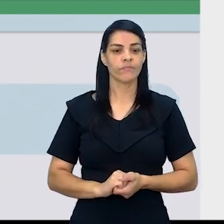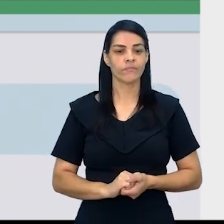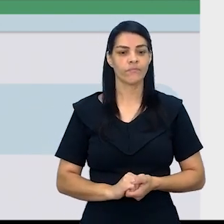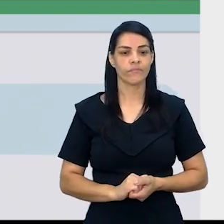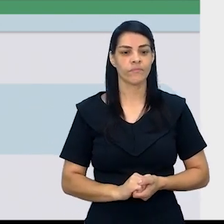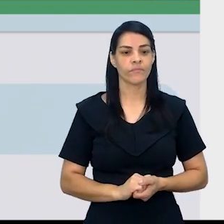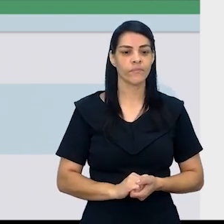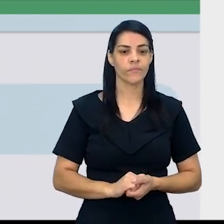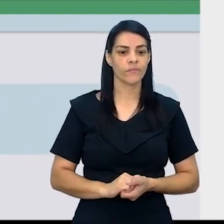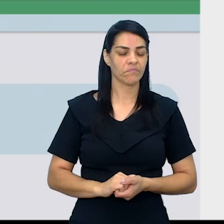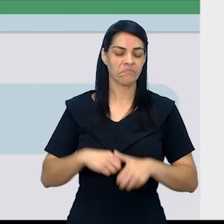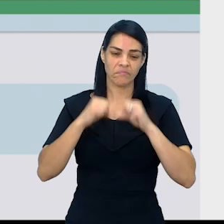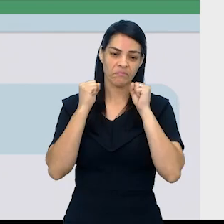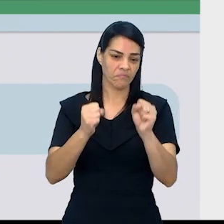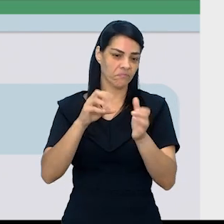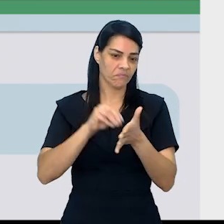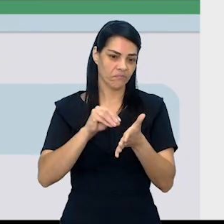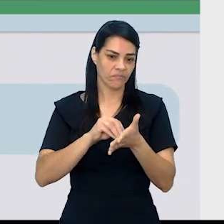Carlos